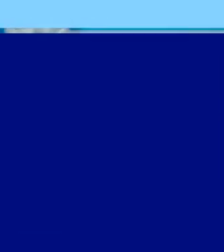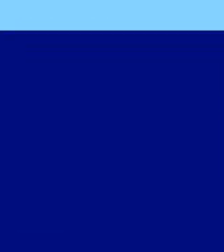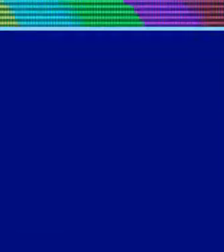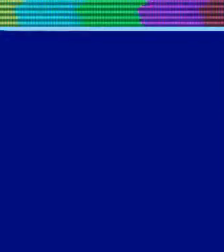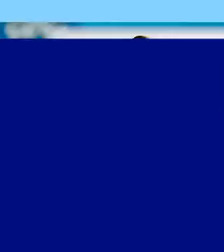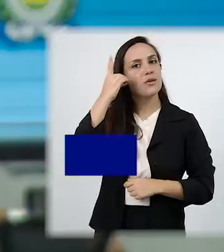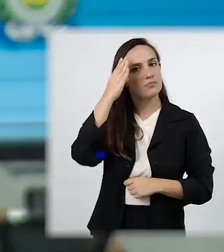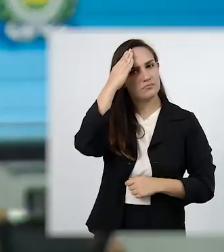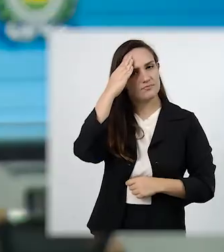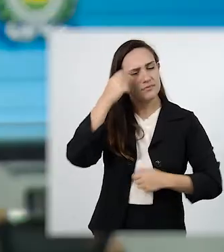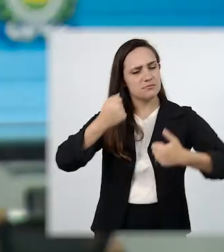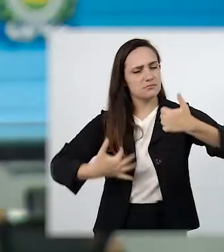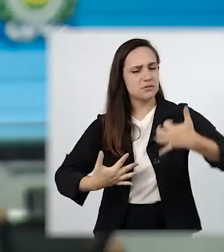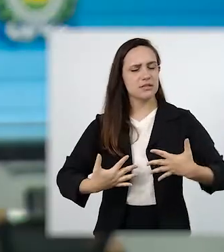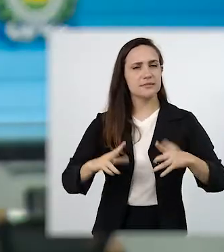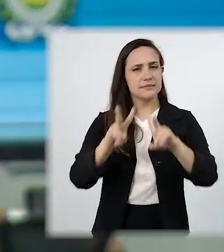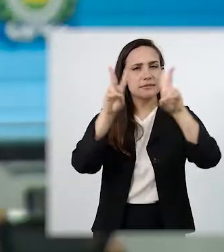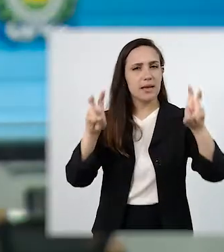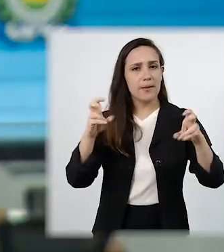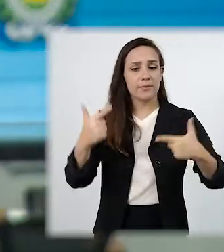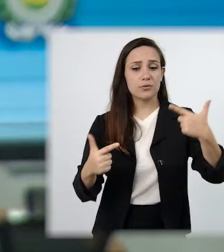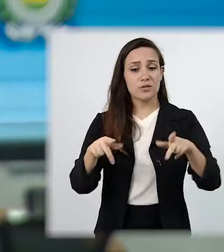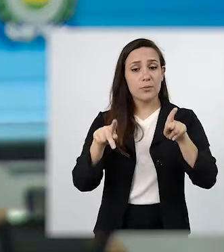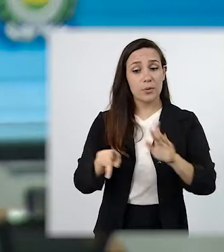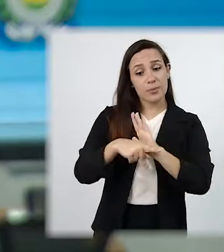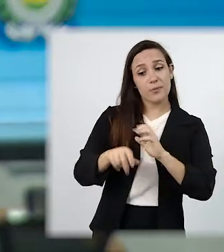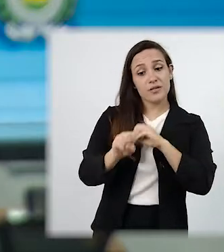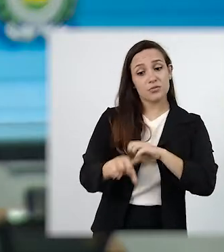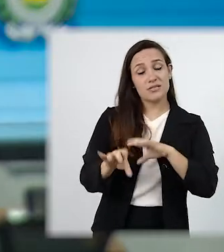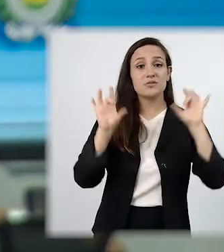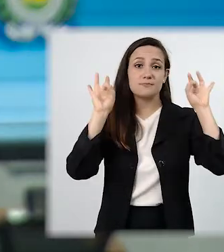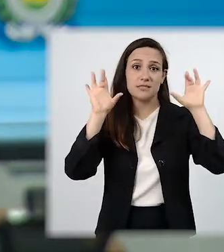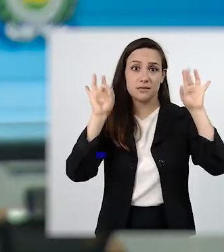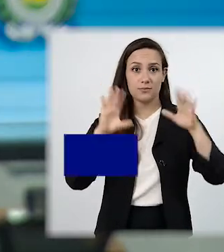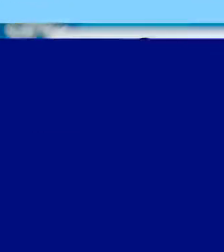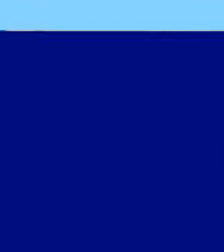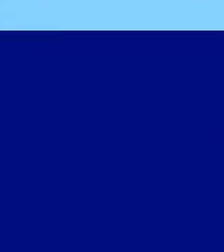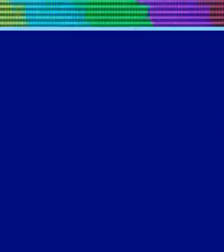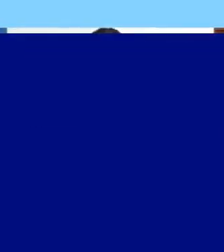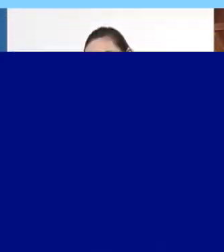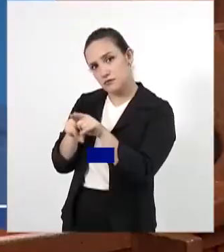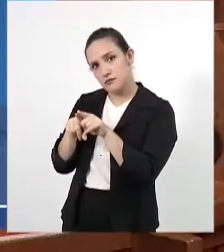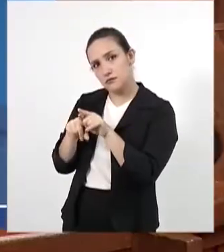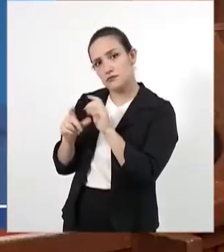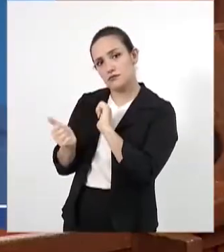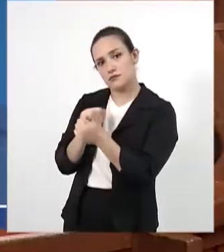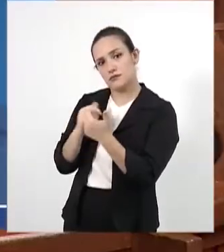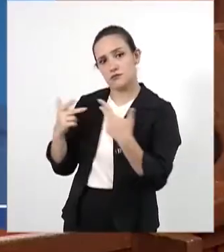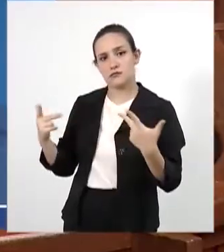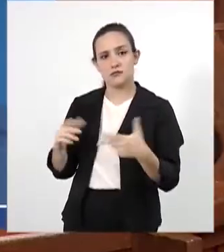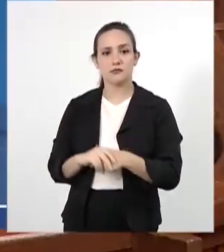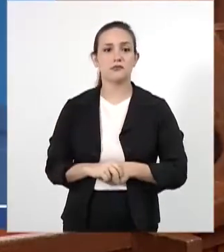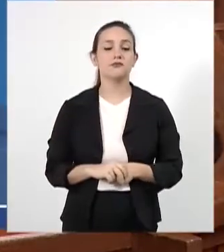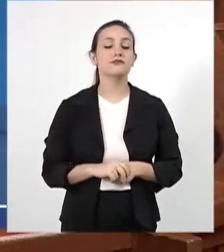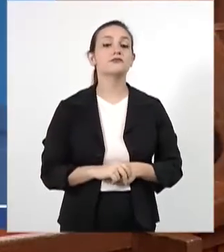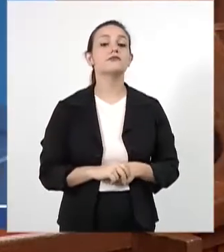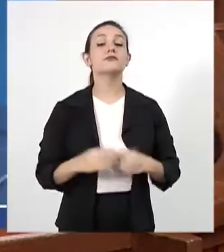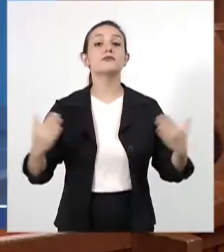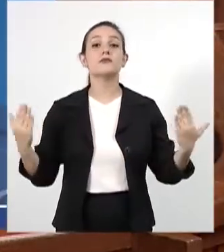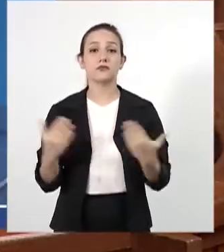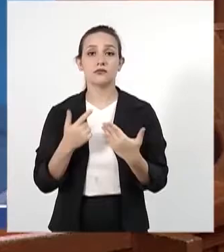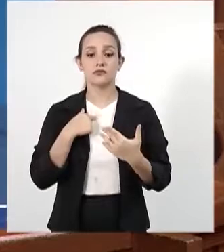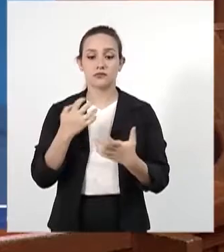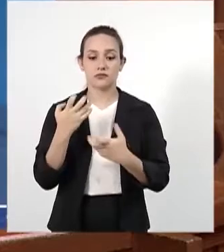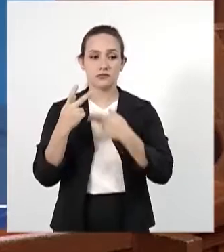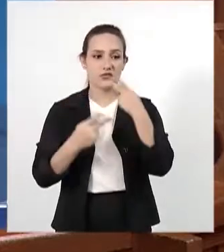Legislativa. Deputado Barbosinha comenta sobre as políticas públicas de educação especial. Quero falar de educação